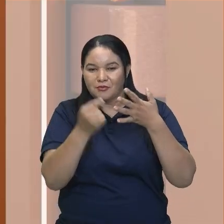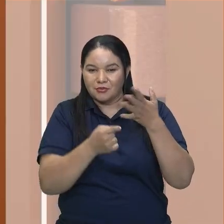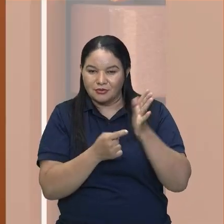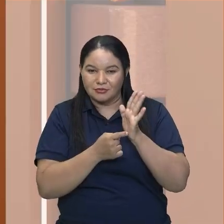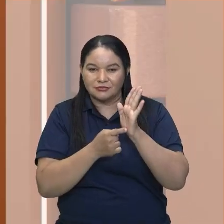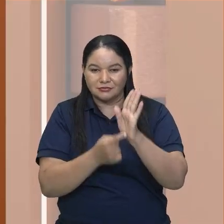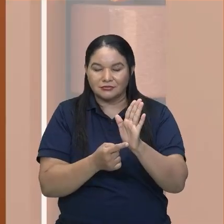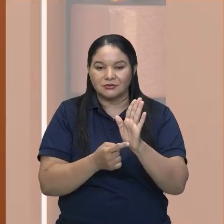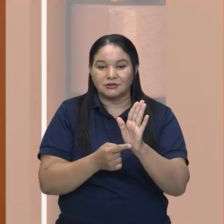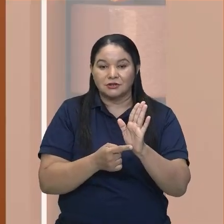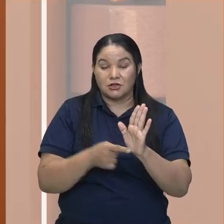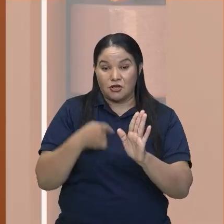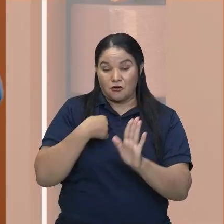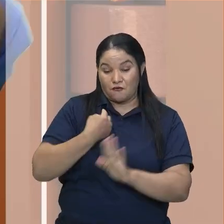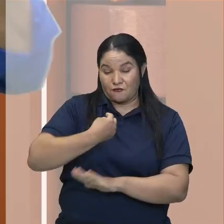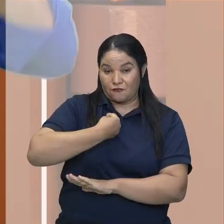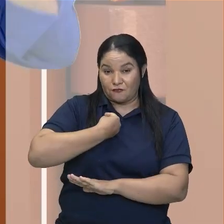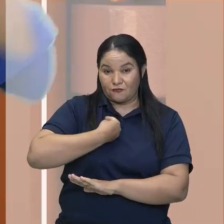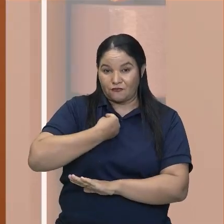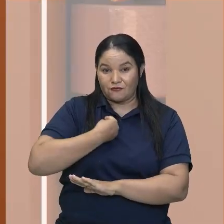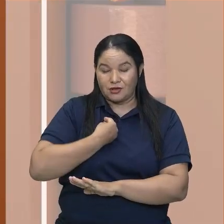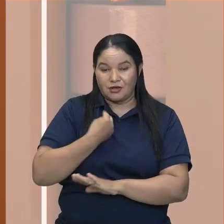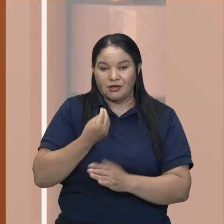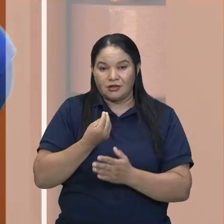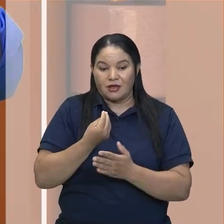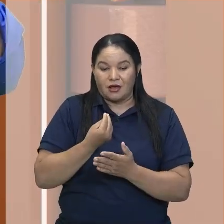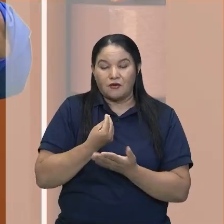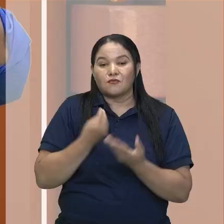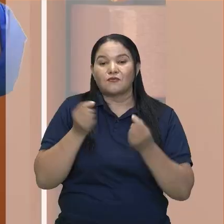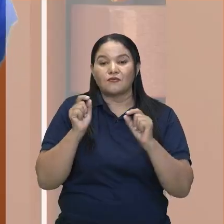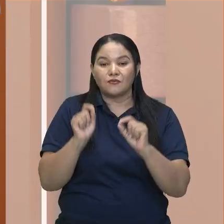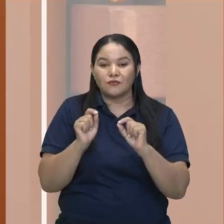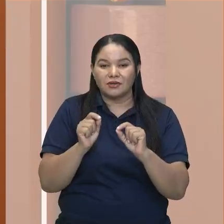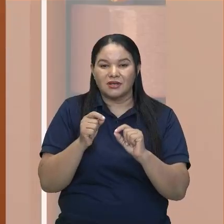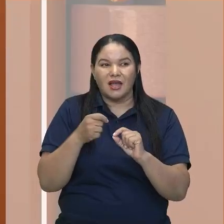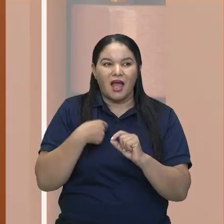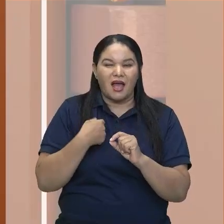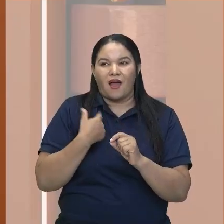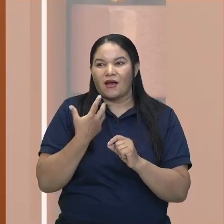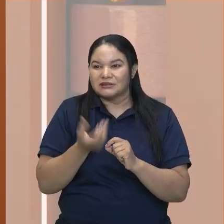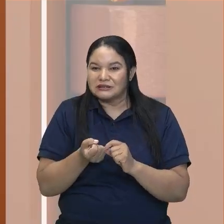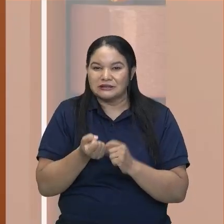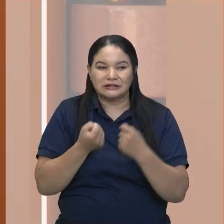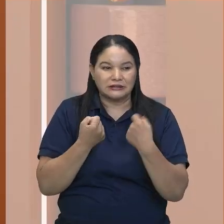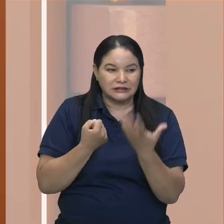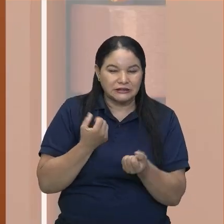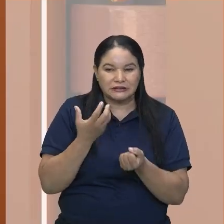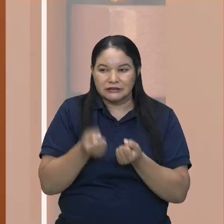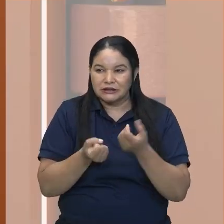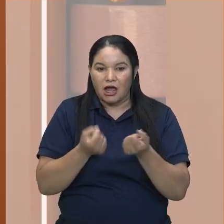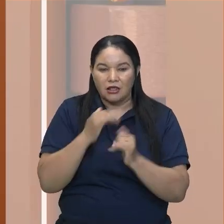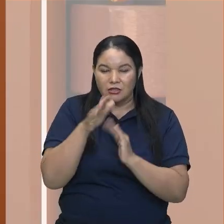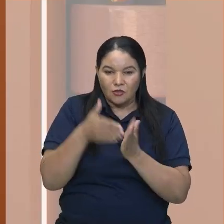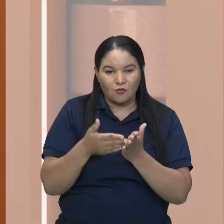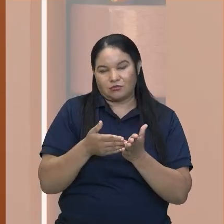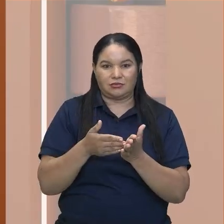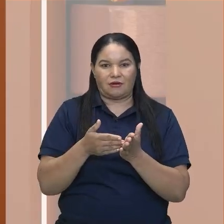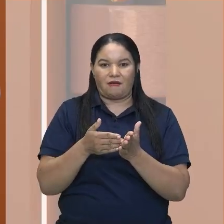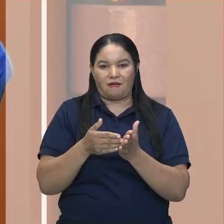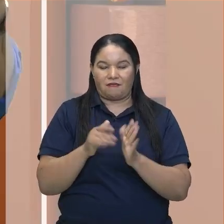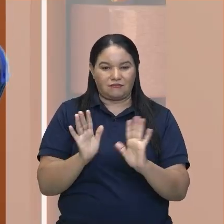vida me oferece, não no sentido de dizer eu vou aceitar simplesmente desse jeito. Não é